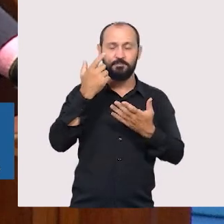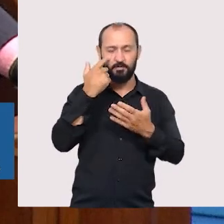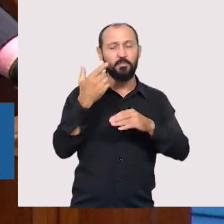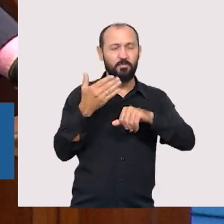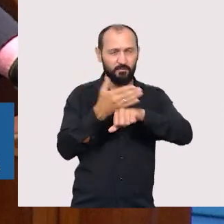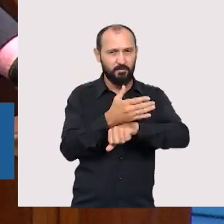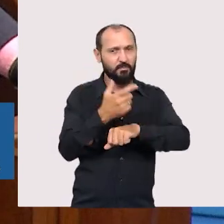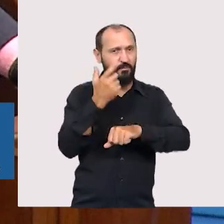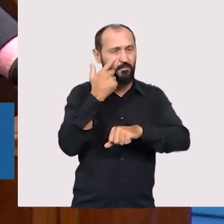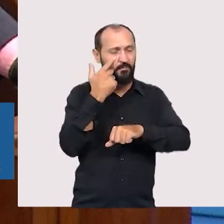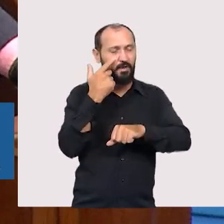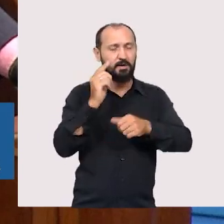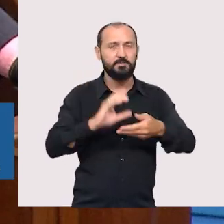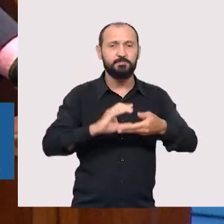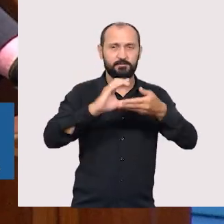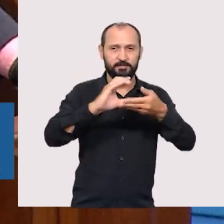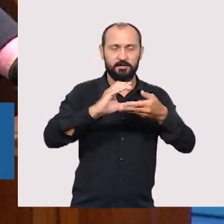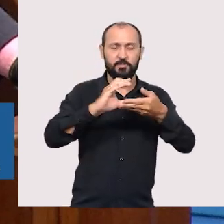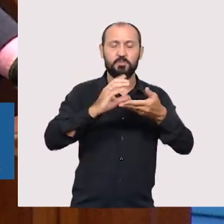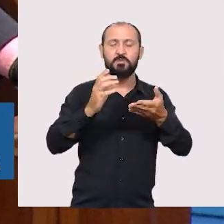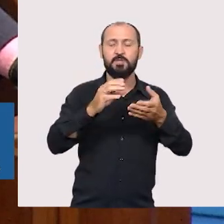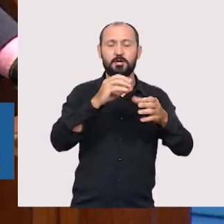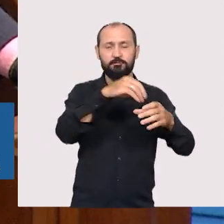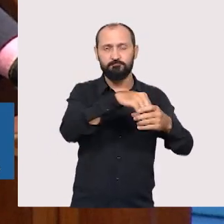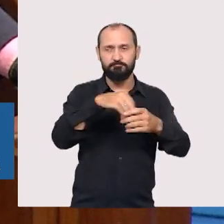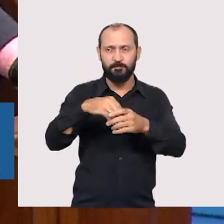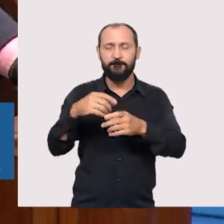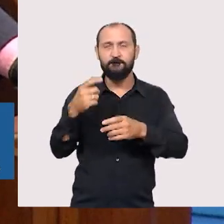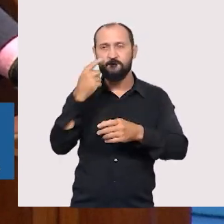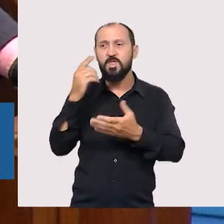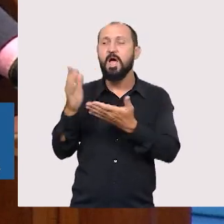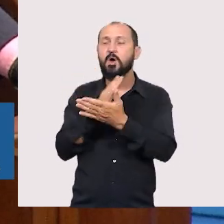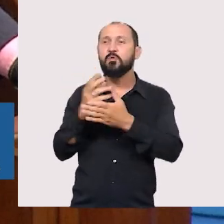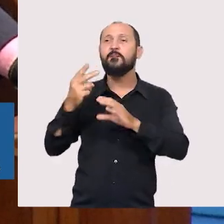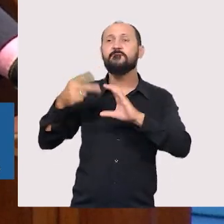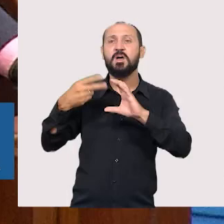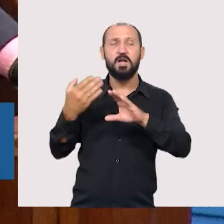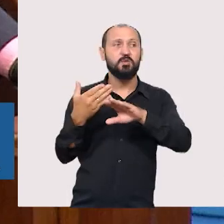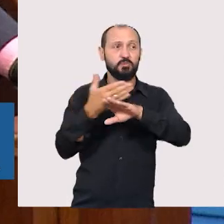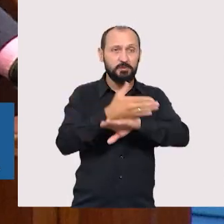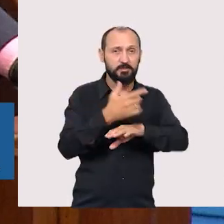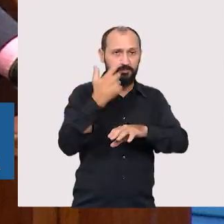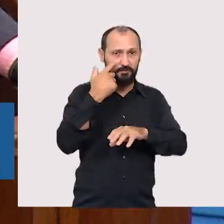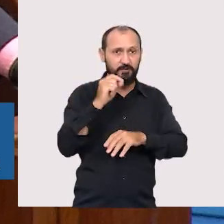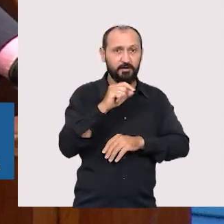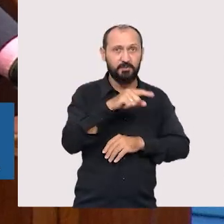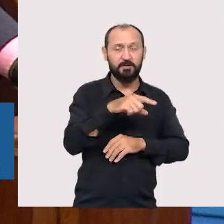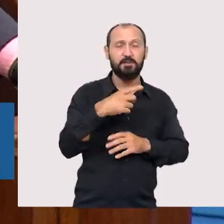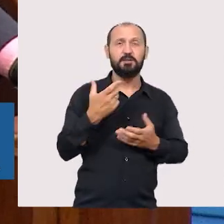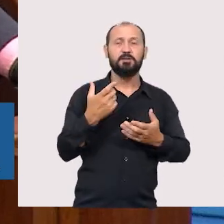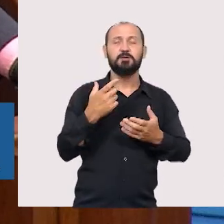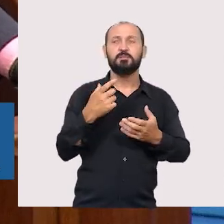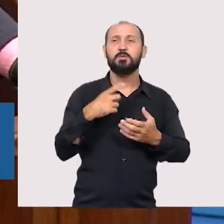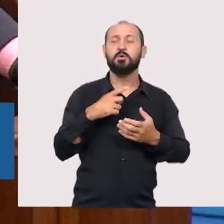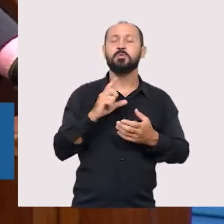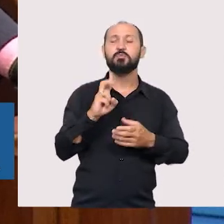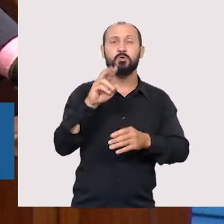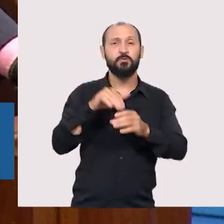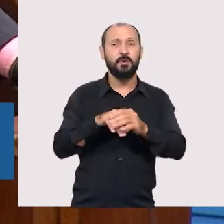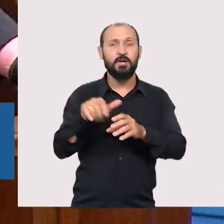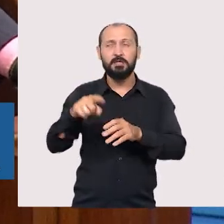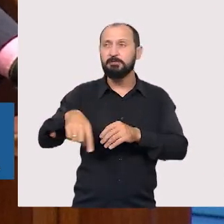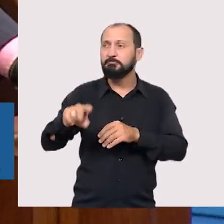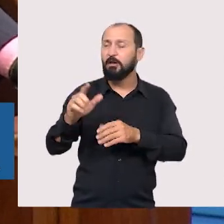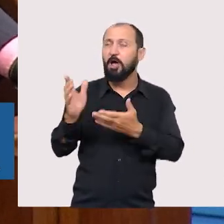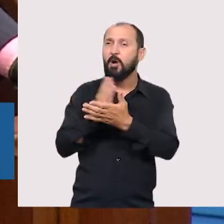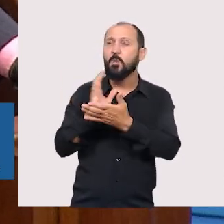peço aos que ainda não tiveram a oportunidade, visitem os conselhos tutelares. Essa semana temos a visita de alguns vereadores. Visitem